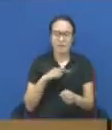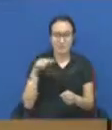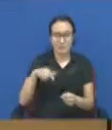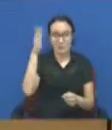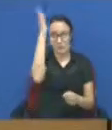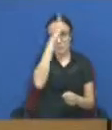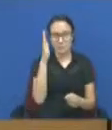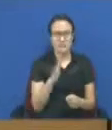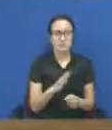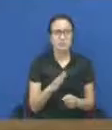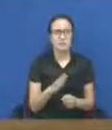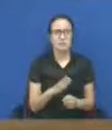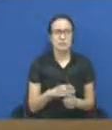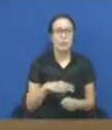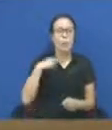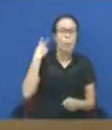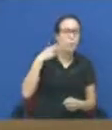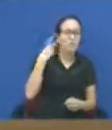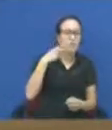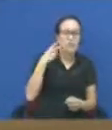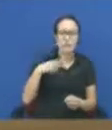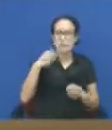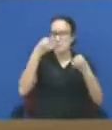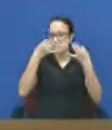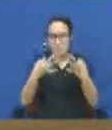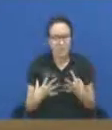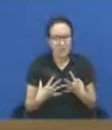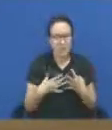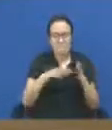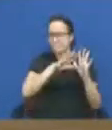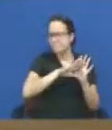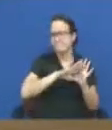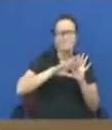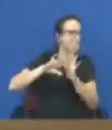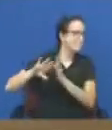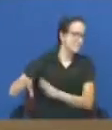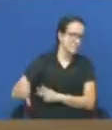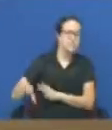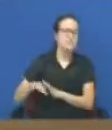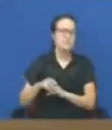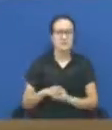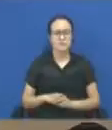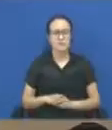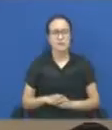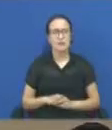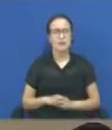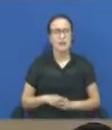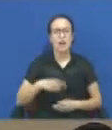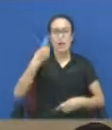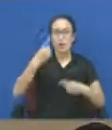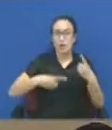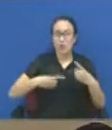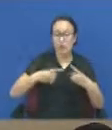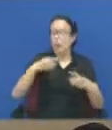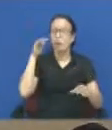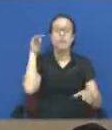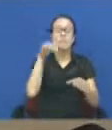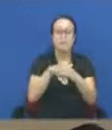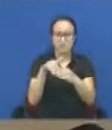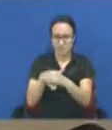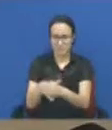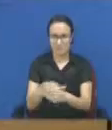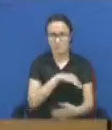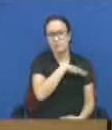Dispenso. Sidney. Dispenso. E Mayra. Dispenso. Dispensadas as discussões, a moção vai à votação.